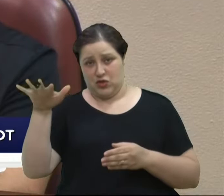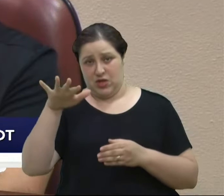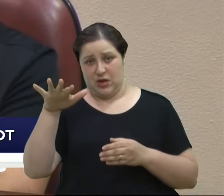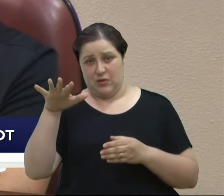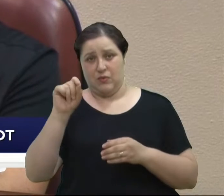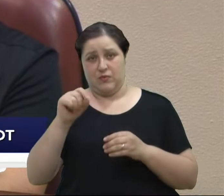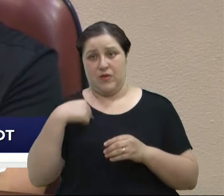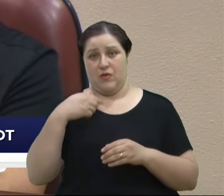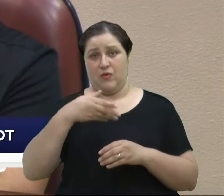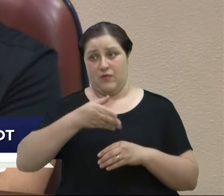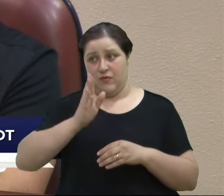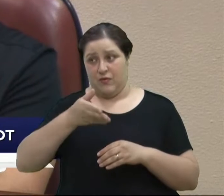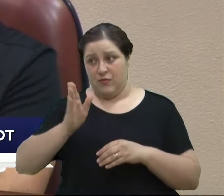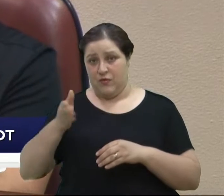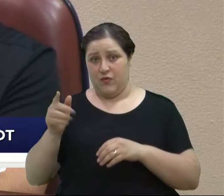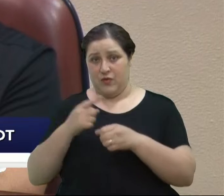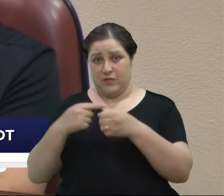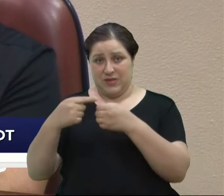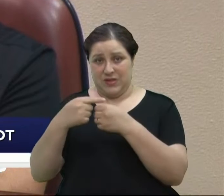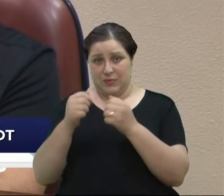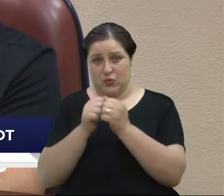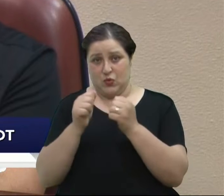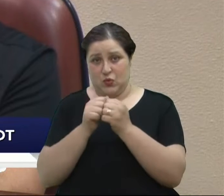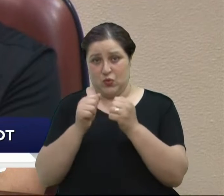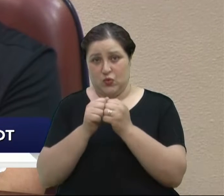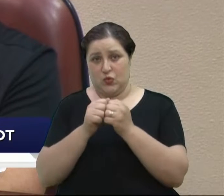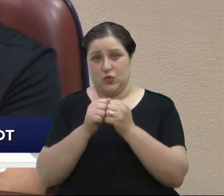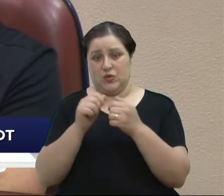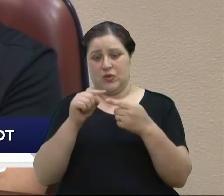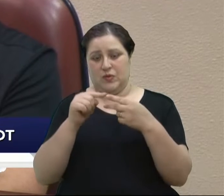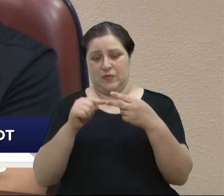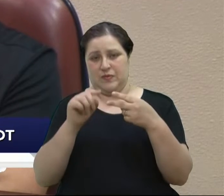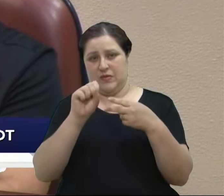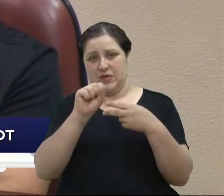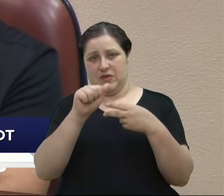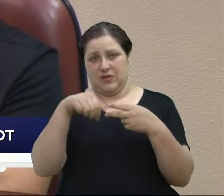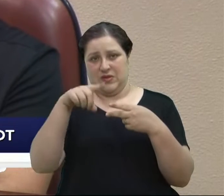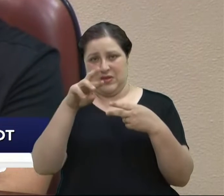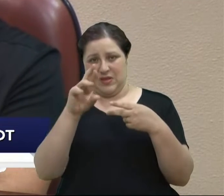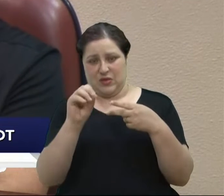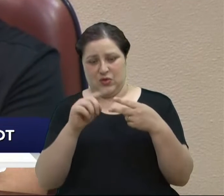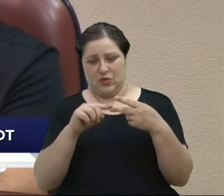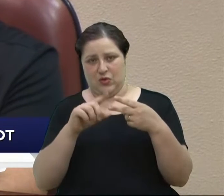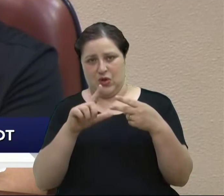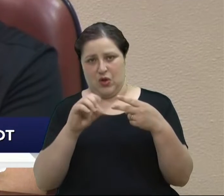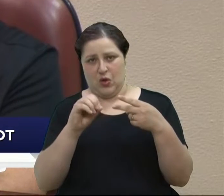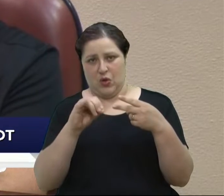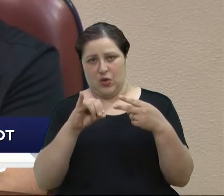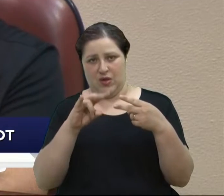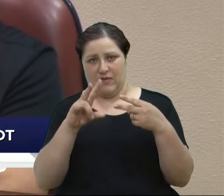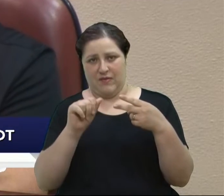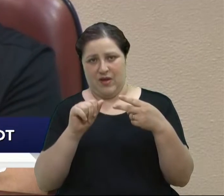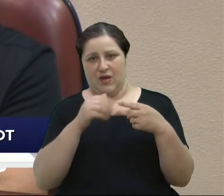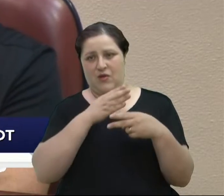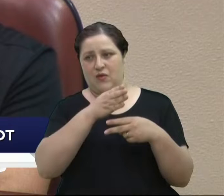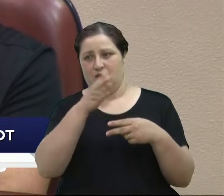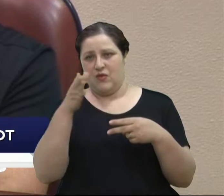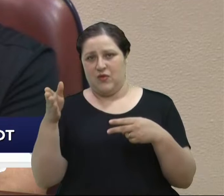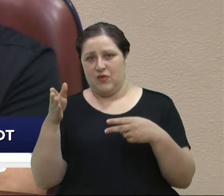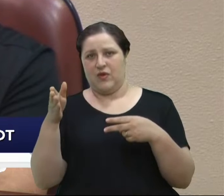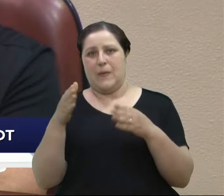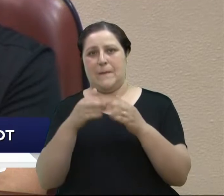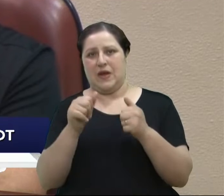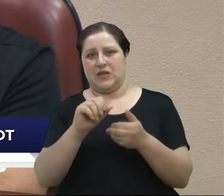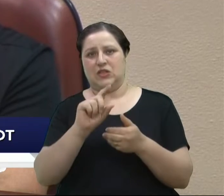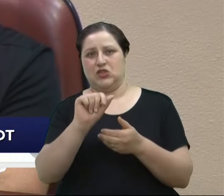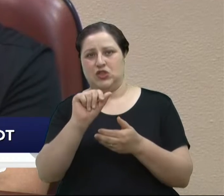vários municípios junto com o Sandro e com a Loiva, passando o chapéu, pedindo recurso para ampliação do Hospital